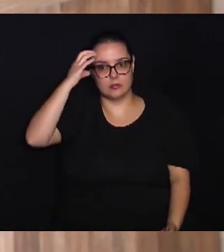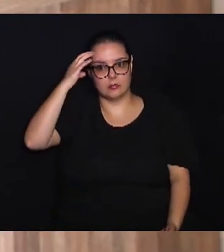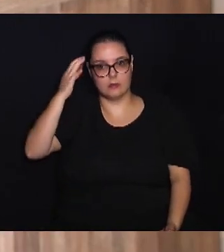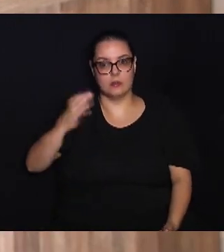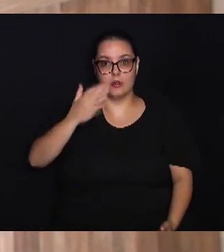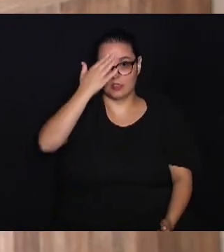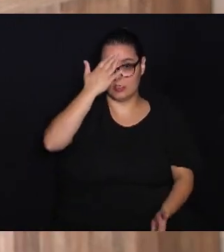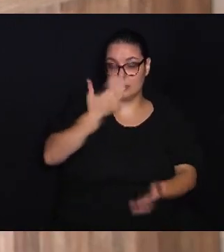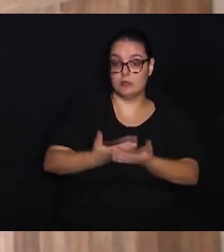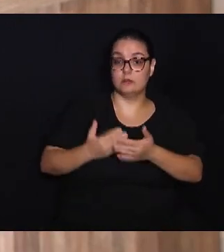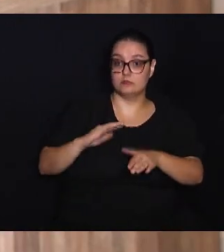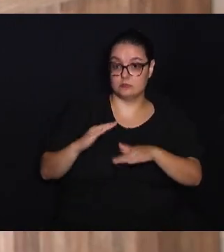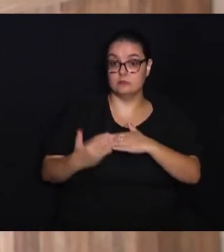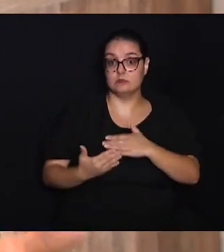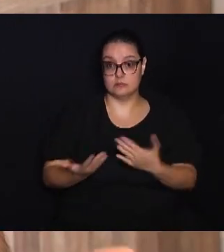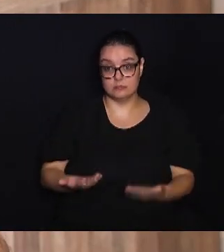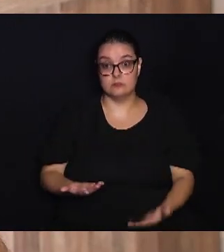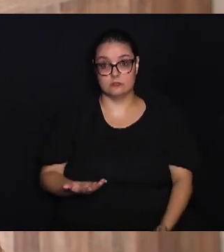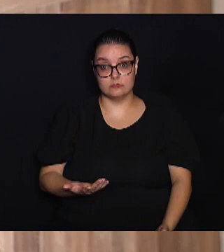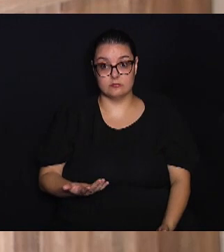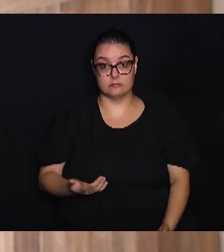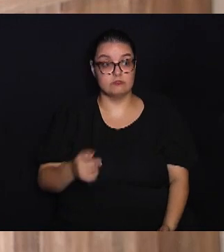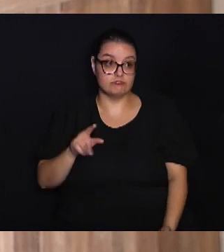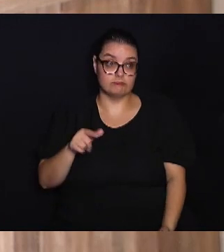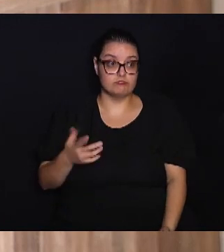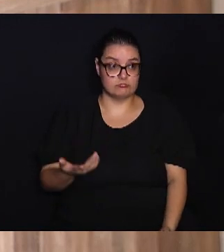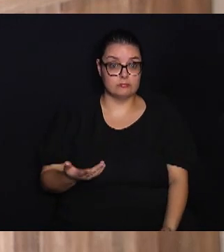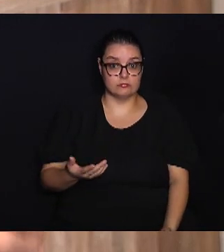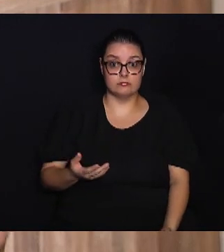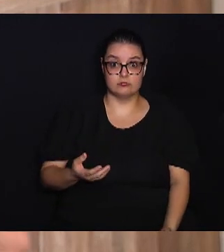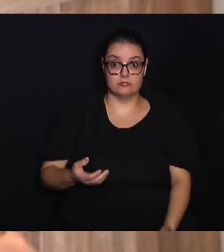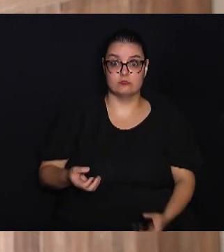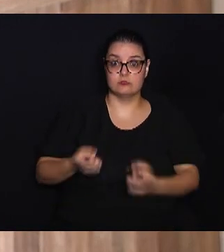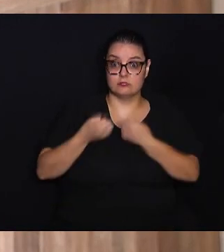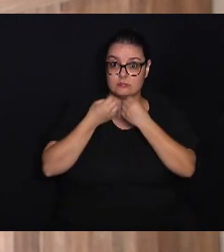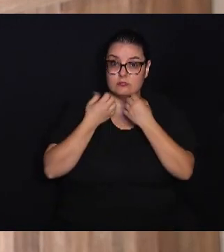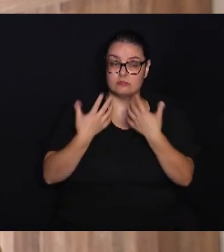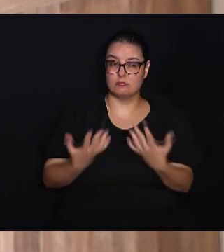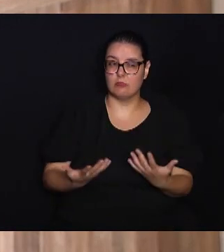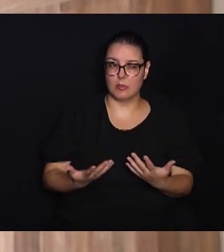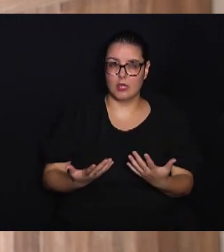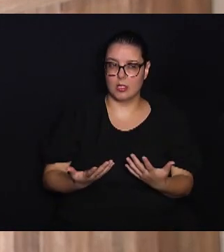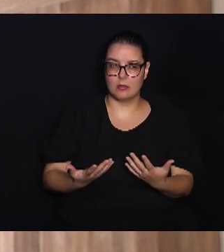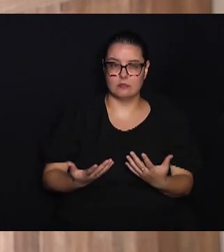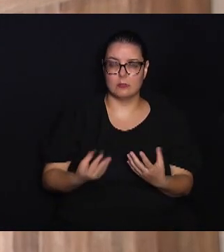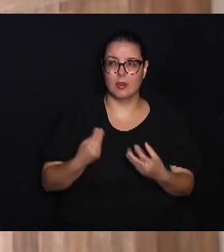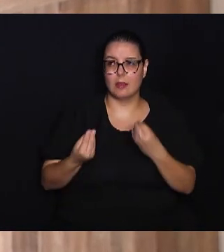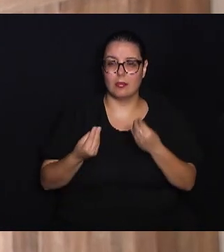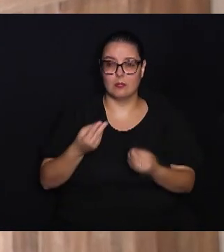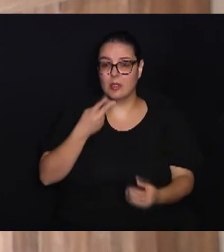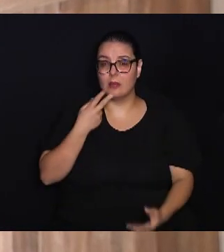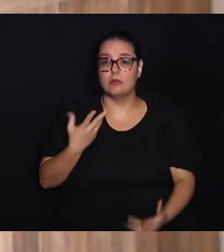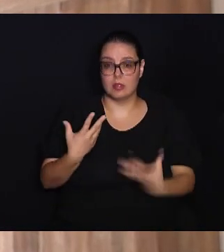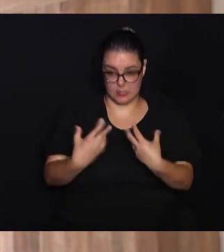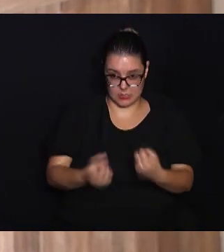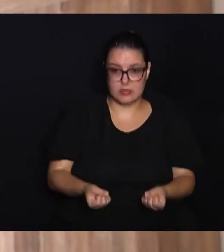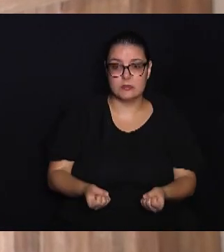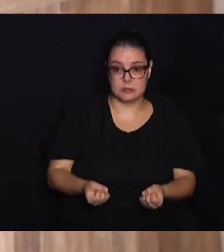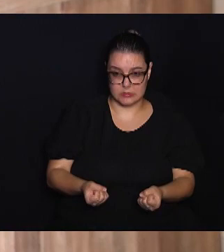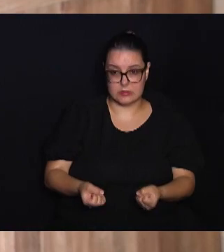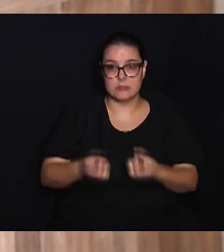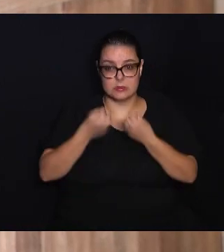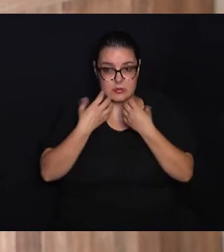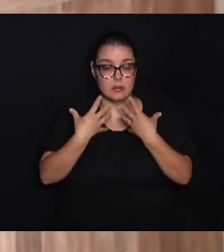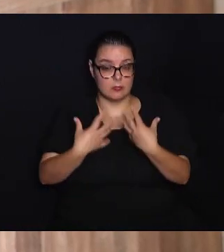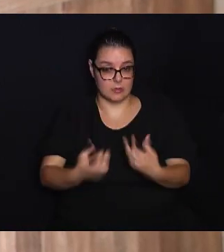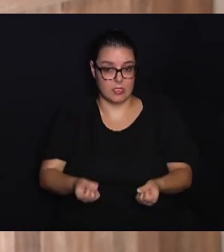bairro acreditando no bairro e tá sendo muito muito bem como posso falar aceito